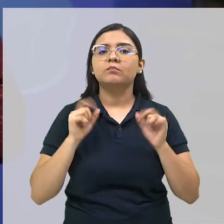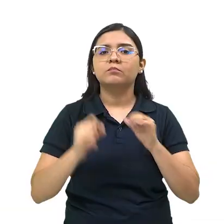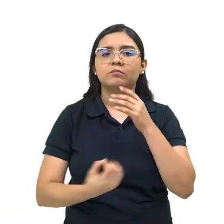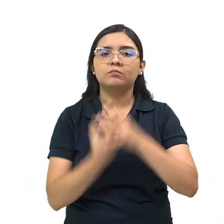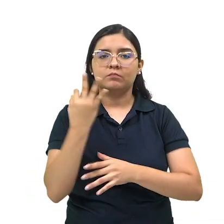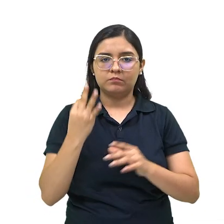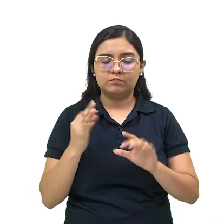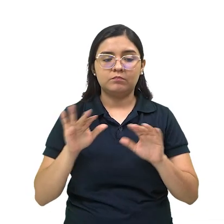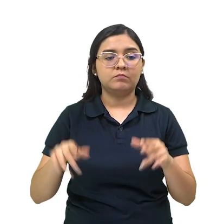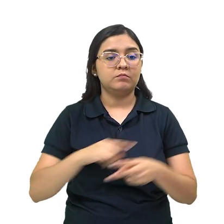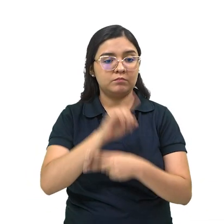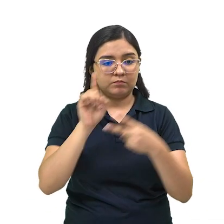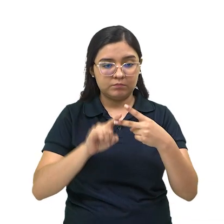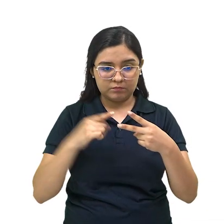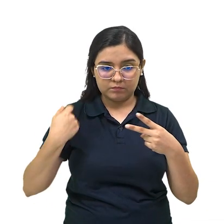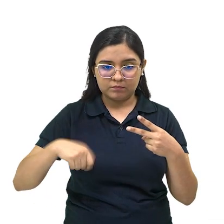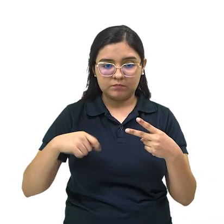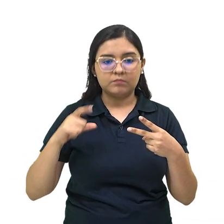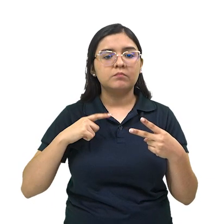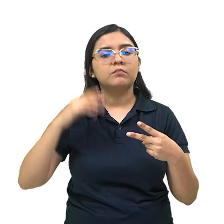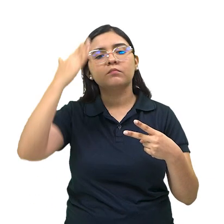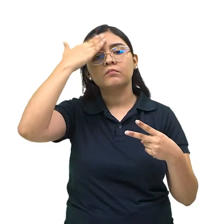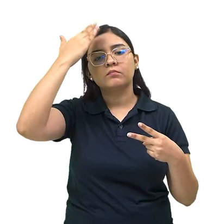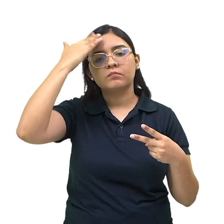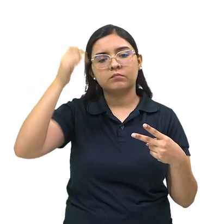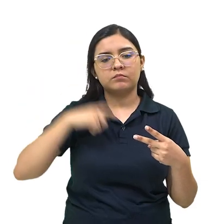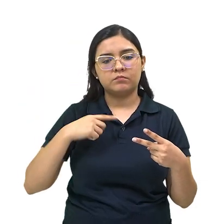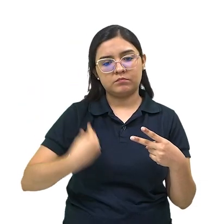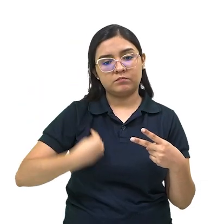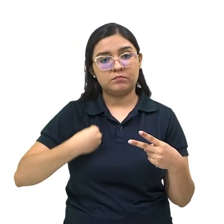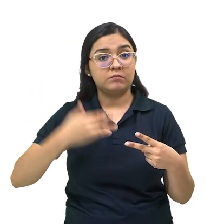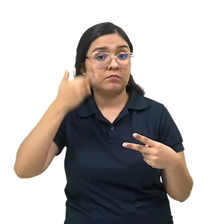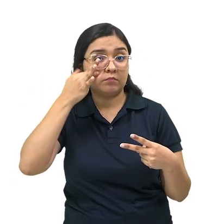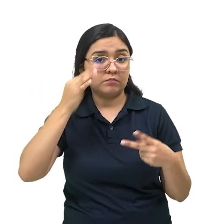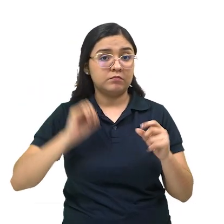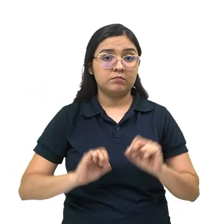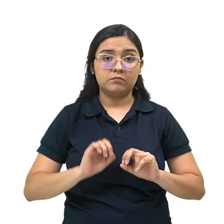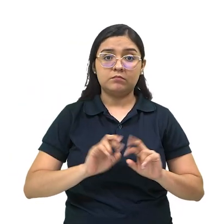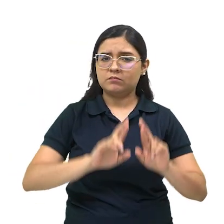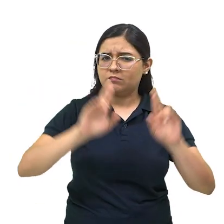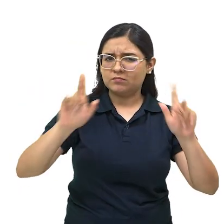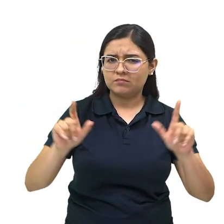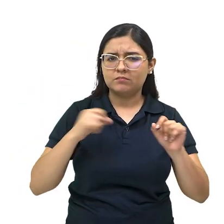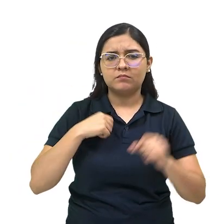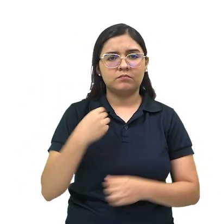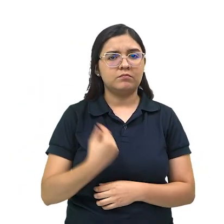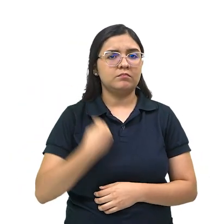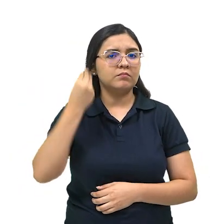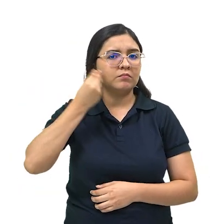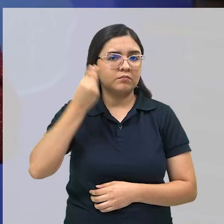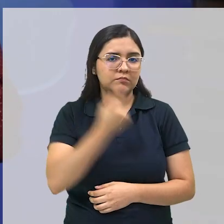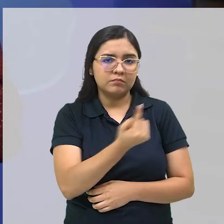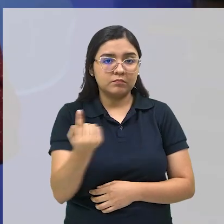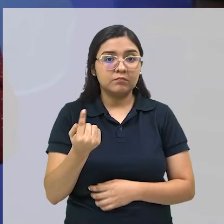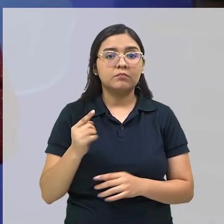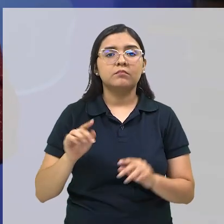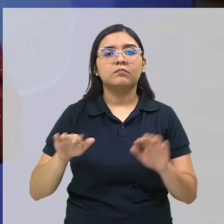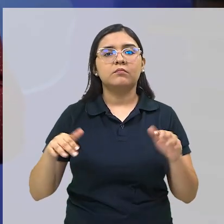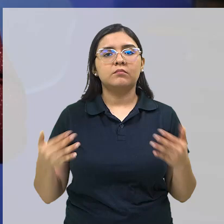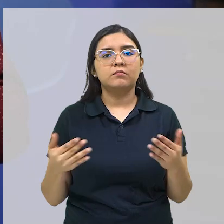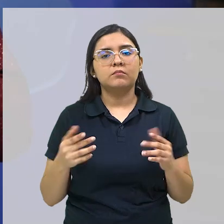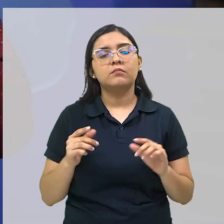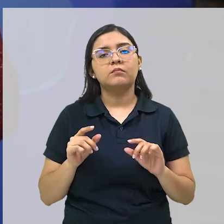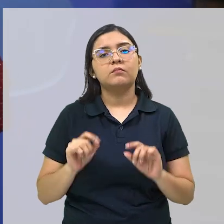construir. Segundo, eu preciso distinguir bem o ambiente físico do ambiente digital e as experiências de cada um. Então,